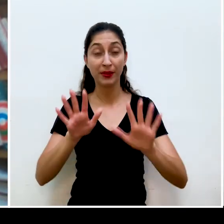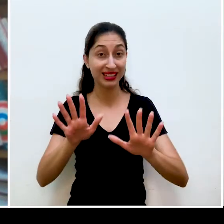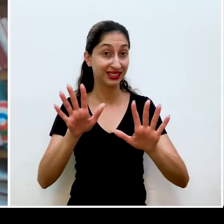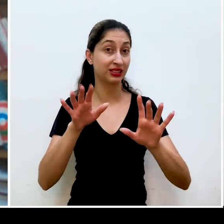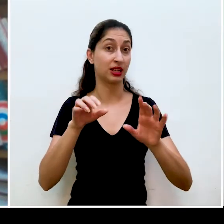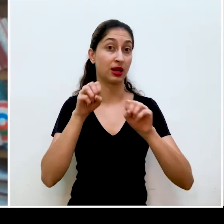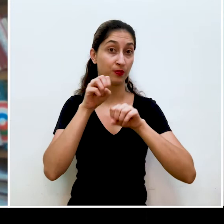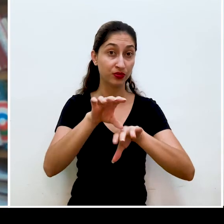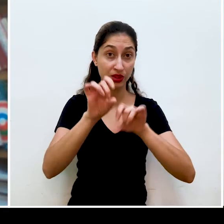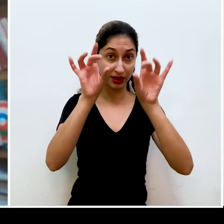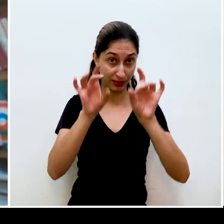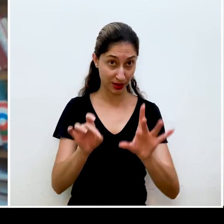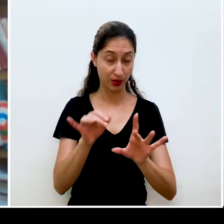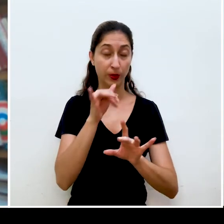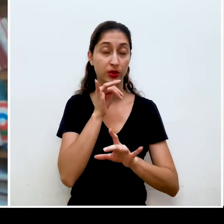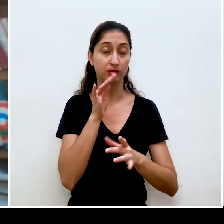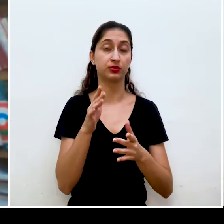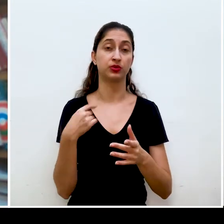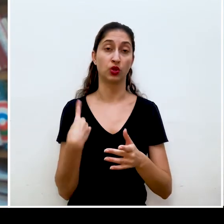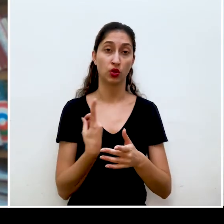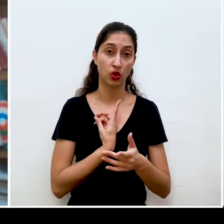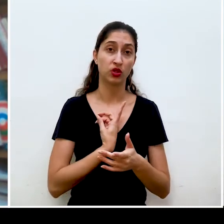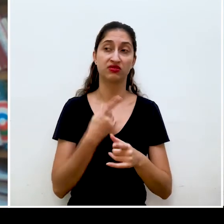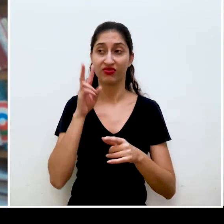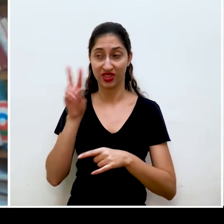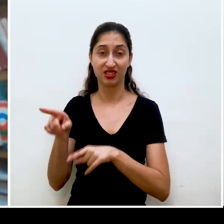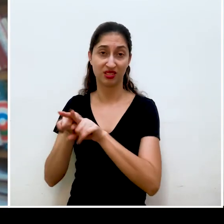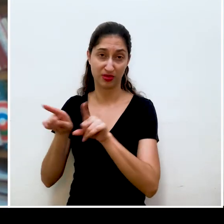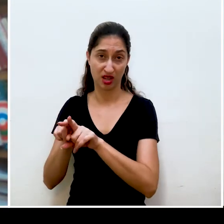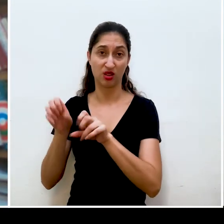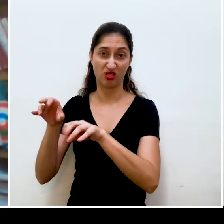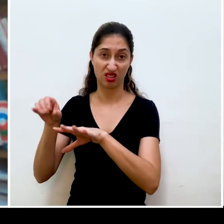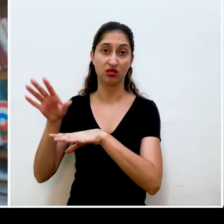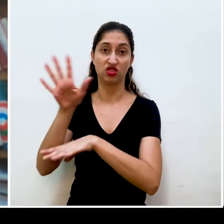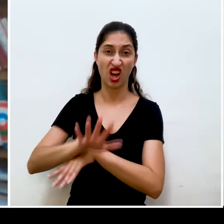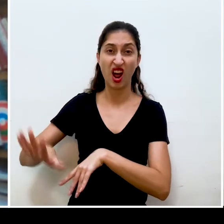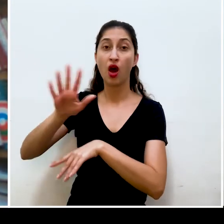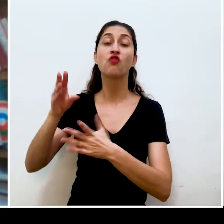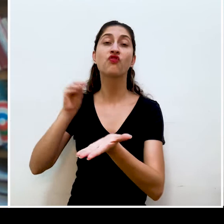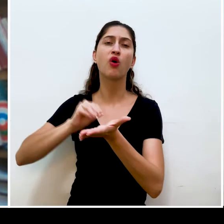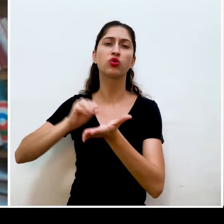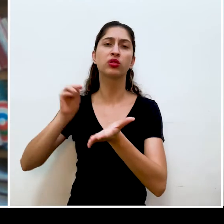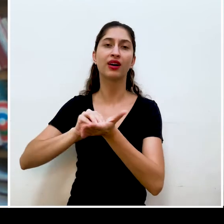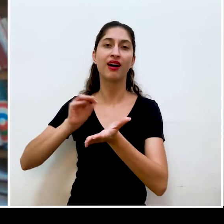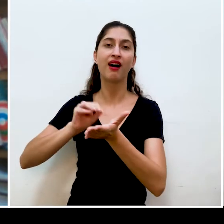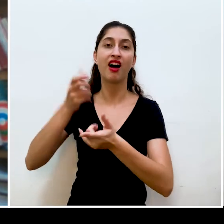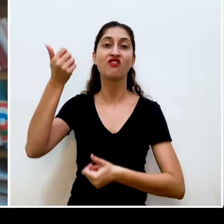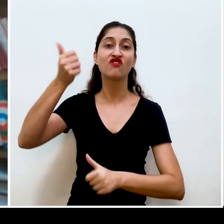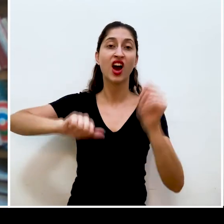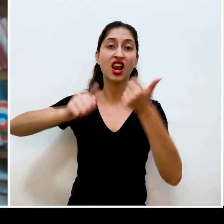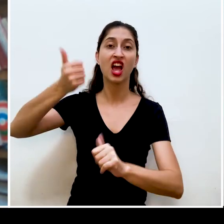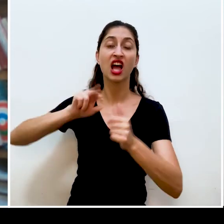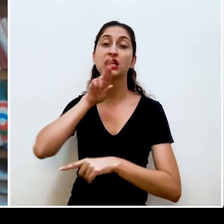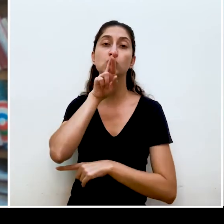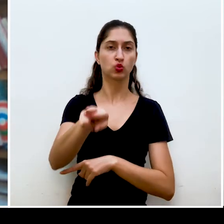especial, a gente vive, por incrível que pareça, na educação comum também, vive muito pouco de análise de resultado. Que